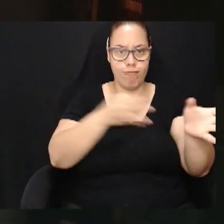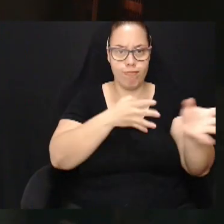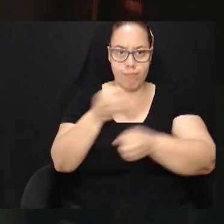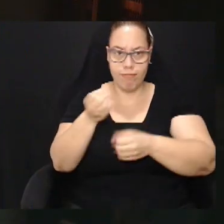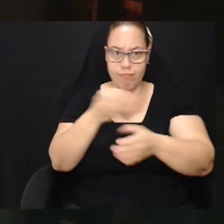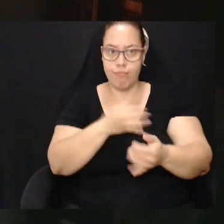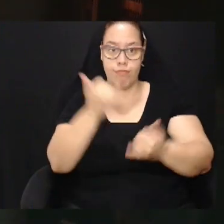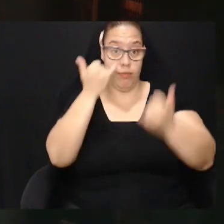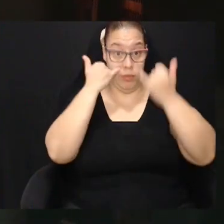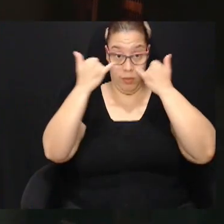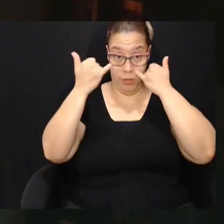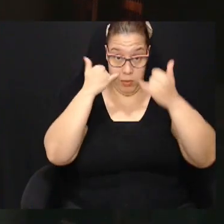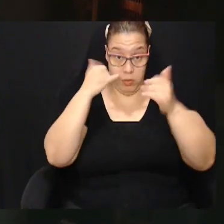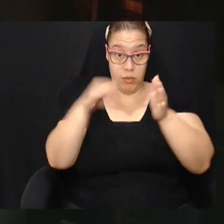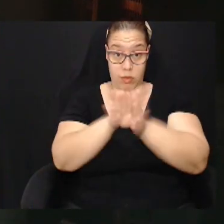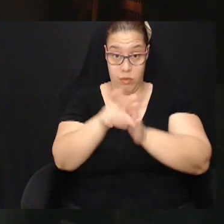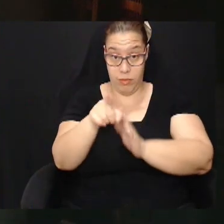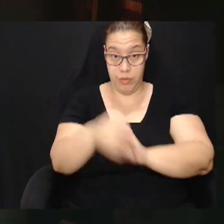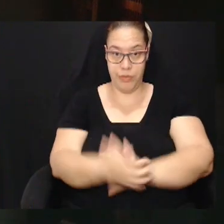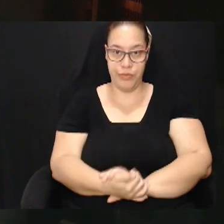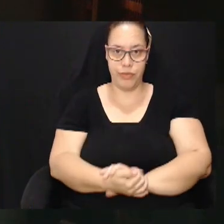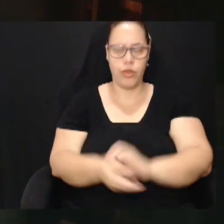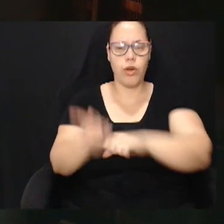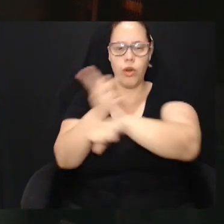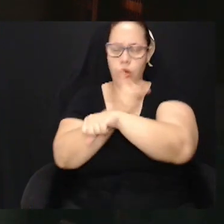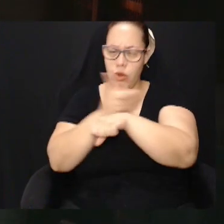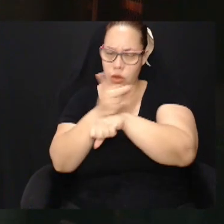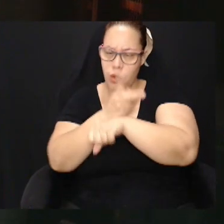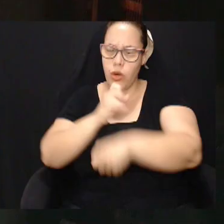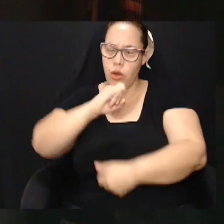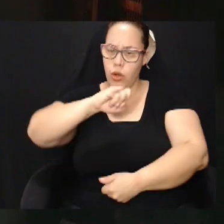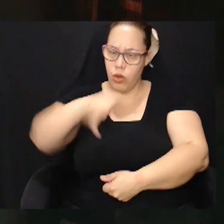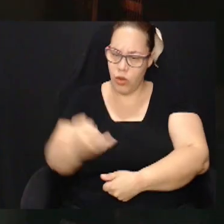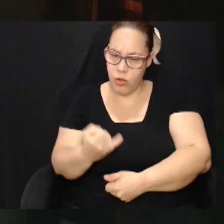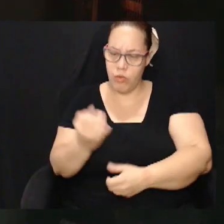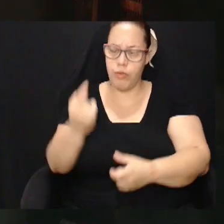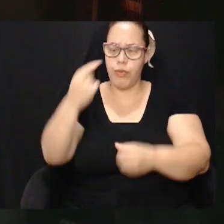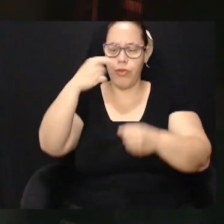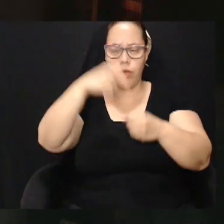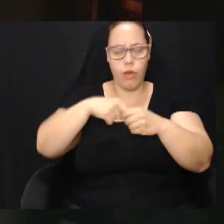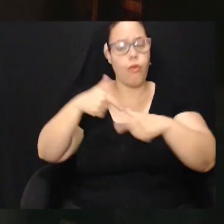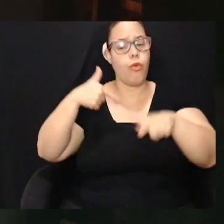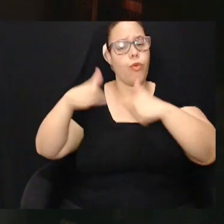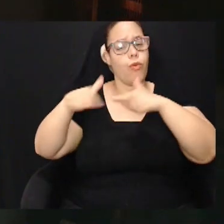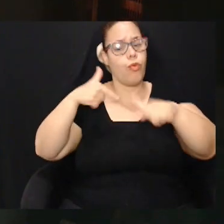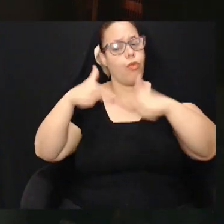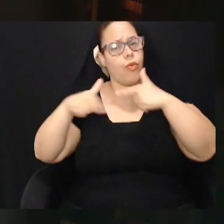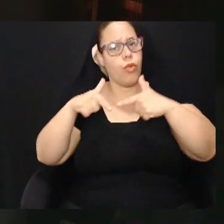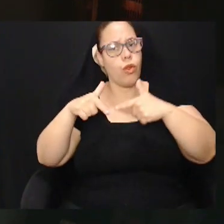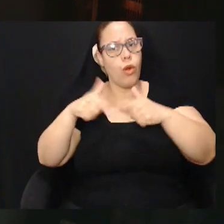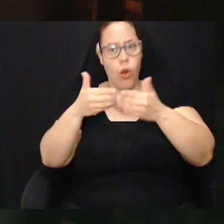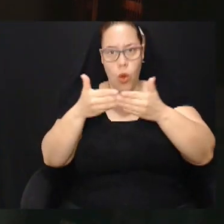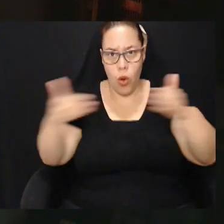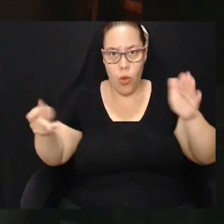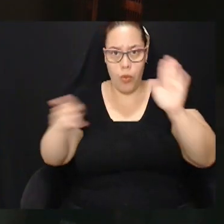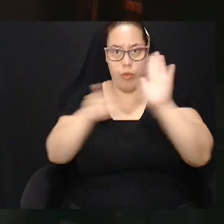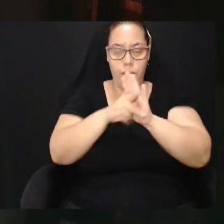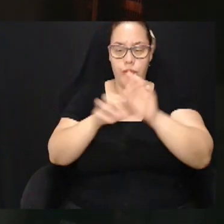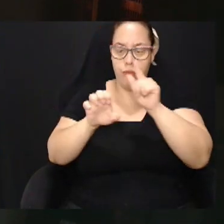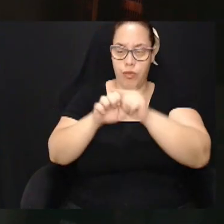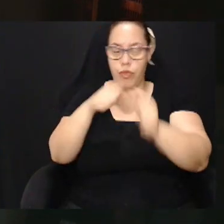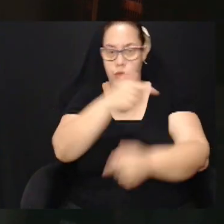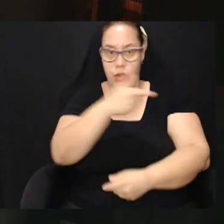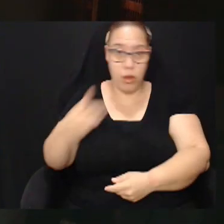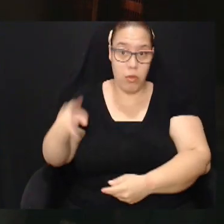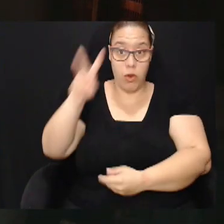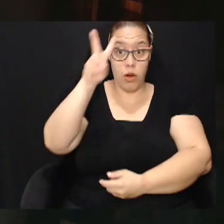para você. Você que está procurando uma oportunidade para voltar ao mercado de trabalho ou quer abrir o próprio negócio, na próxima segunda-feira,